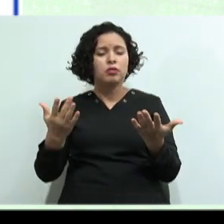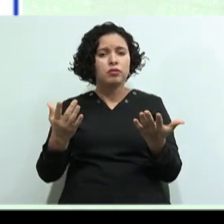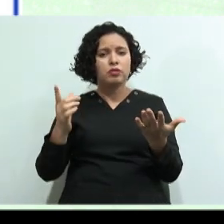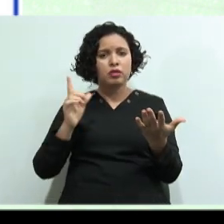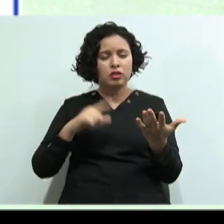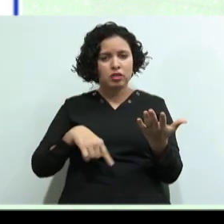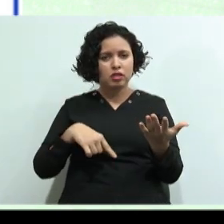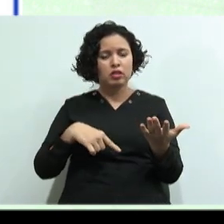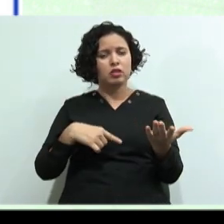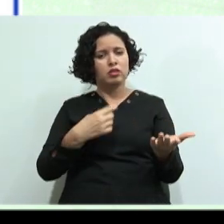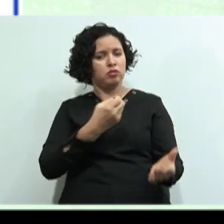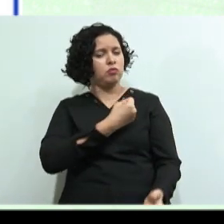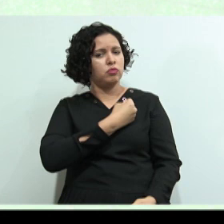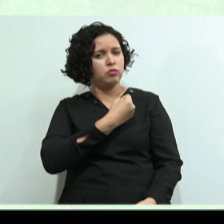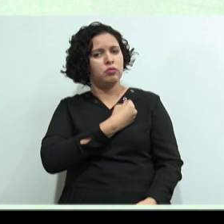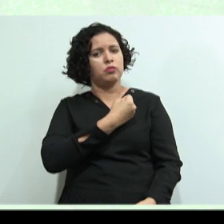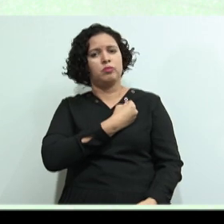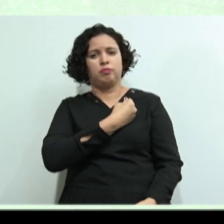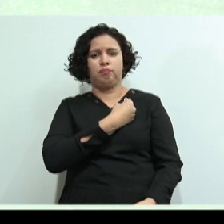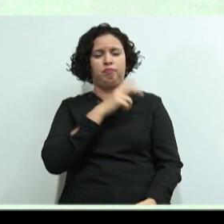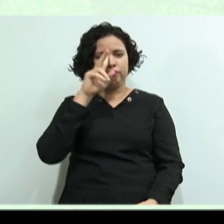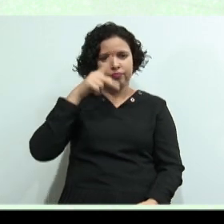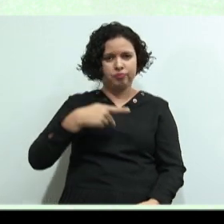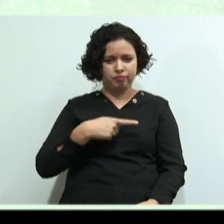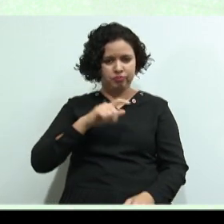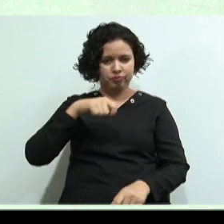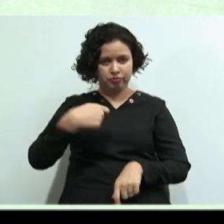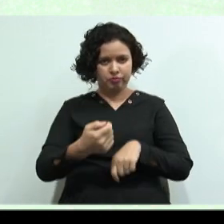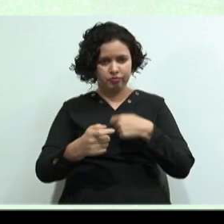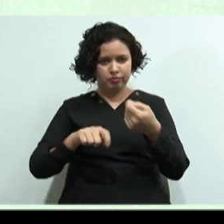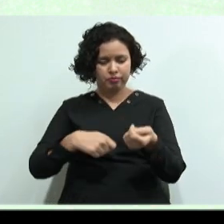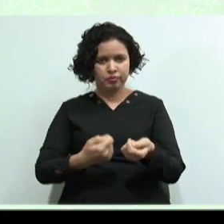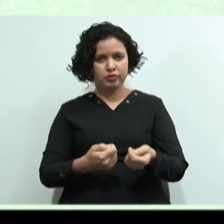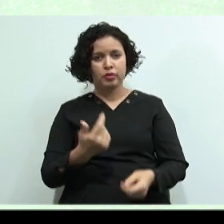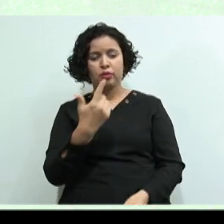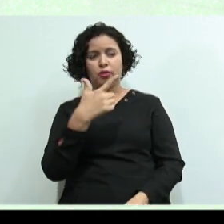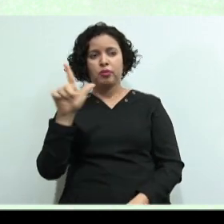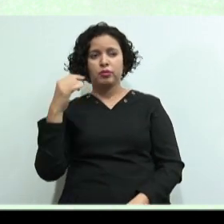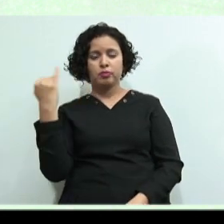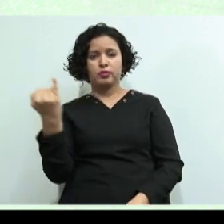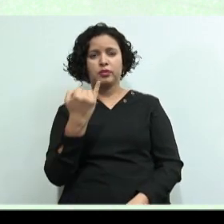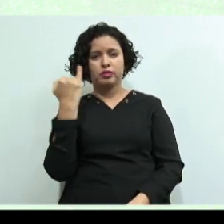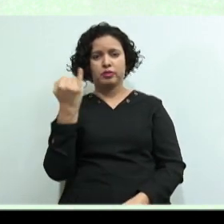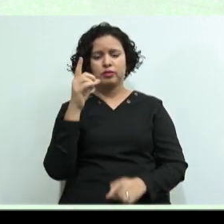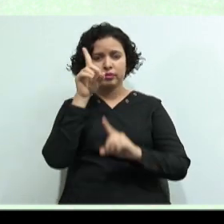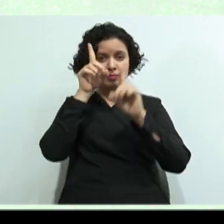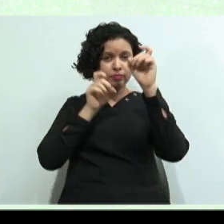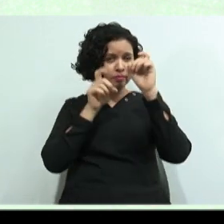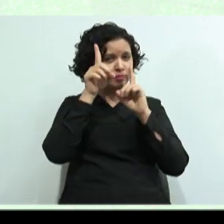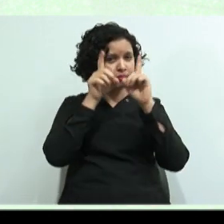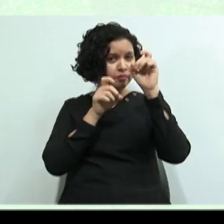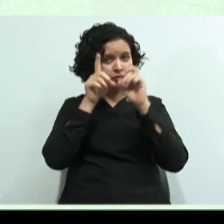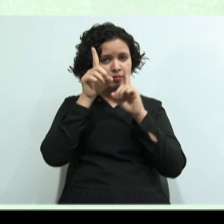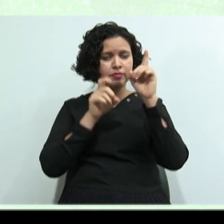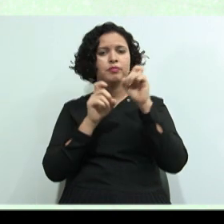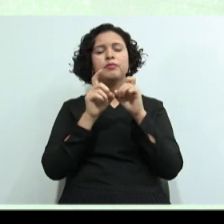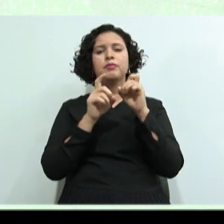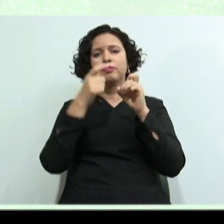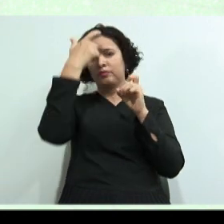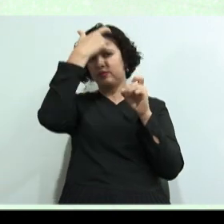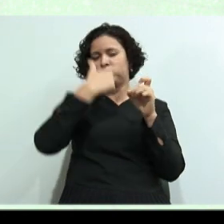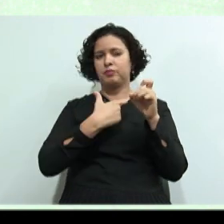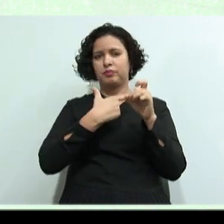concordância número pessoal do sinal. Outra coisa muito importante também são as expressões faciais